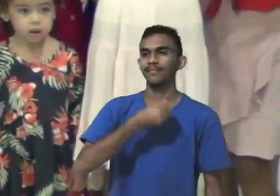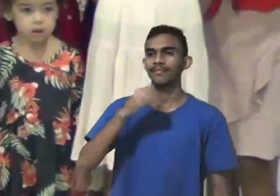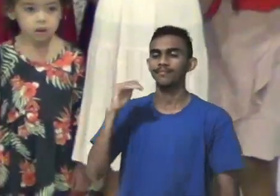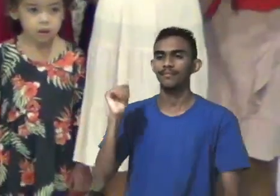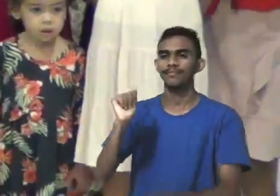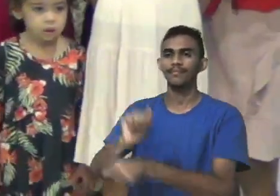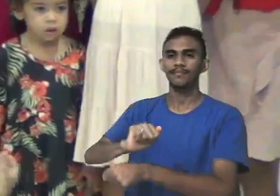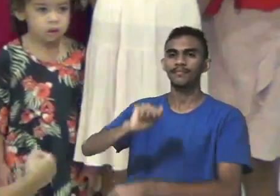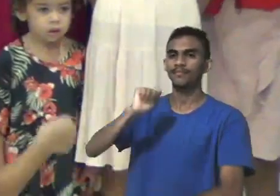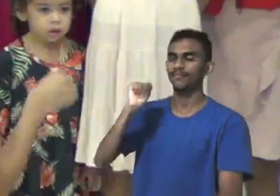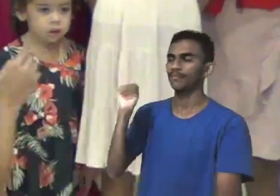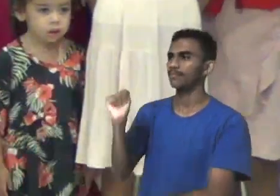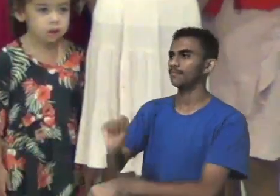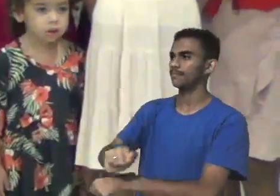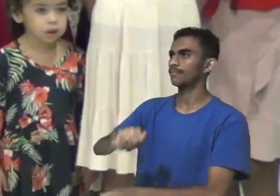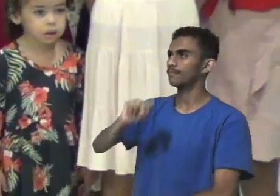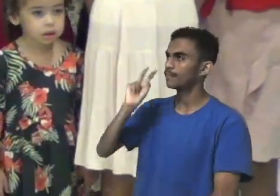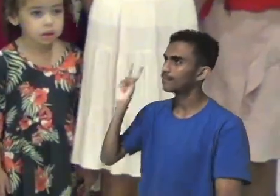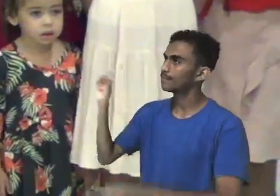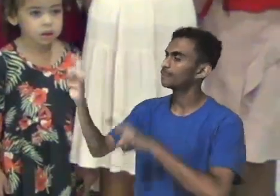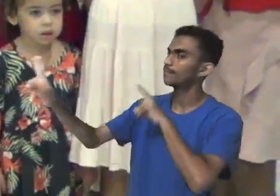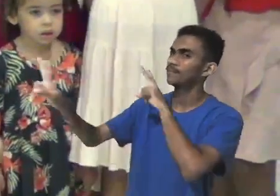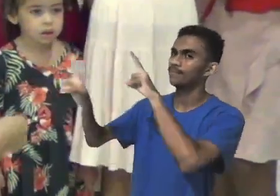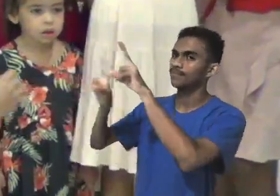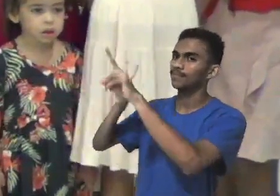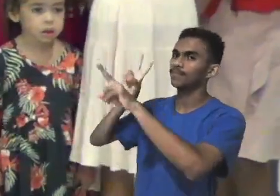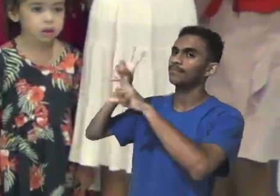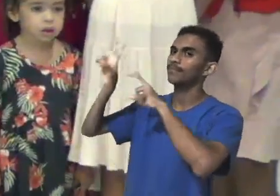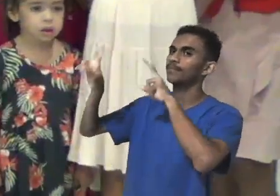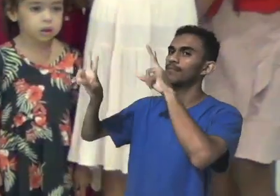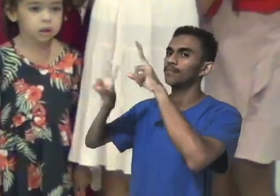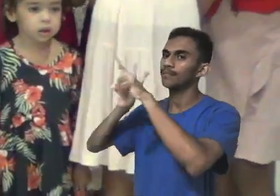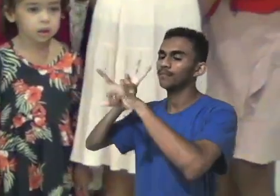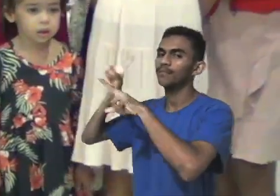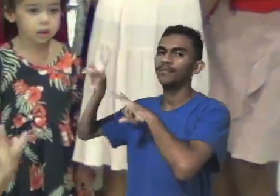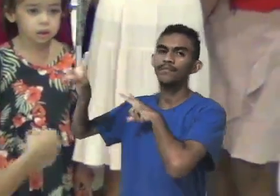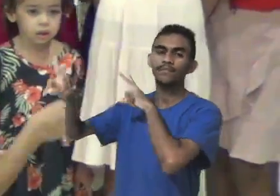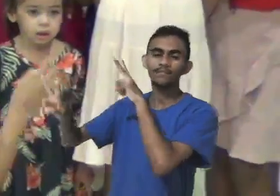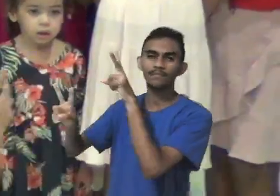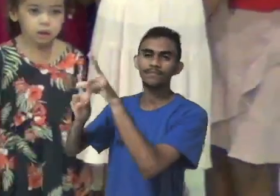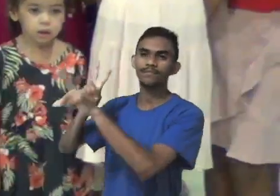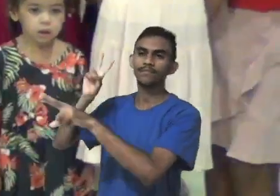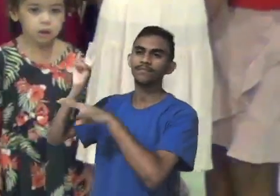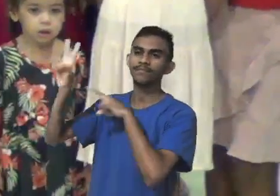viver, esperando pra te ver.